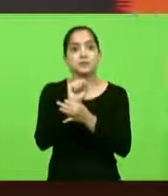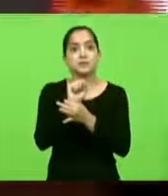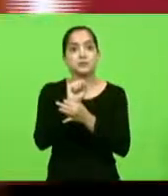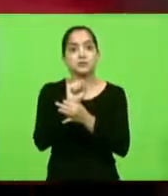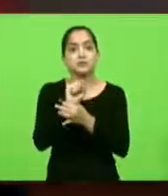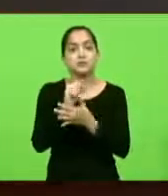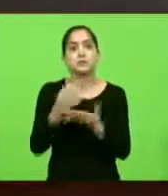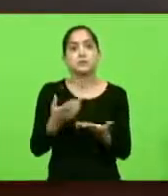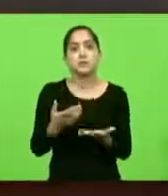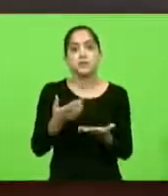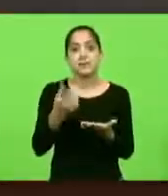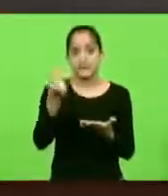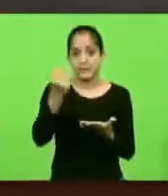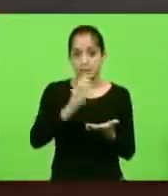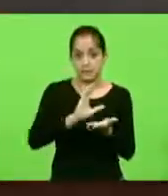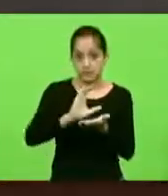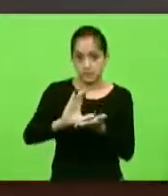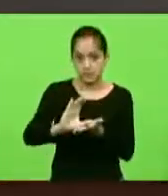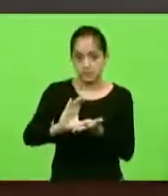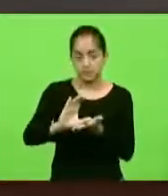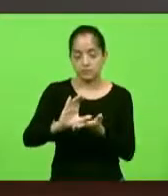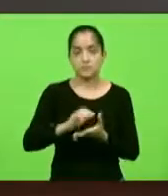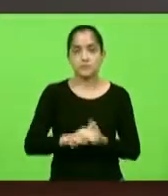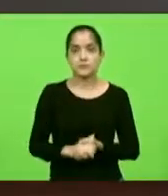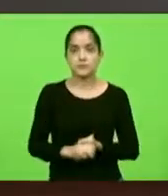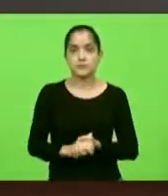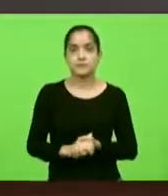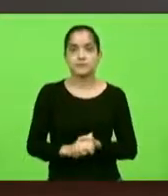este recurso tenha contrapartida.